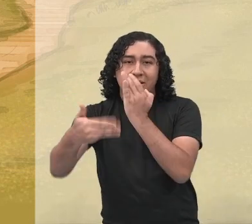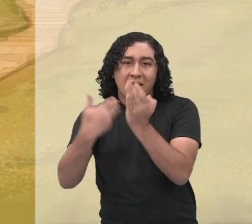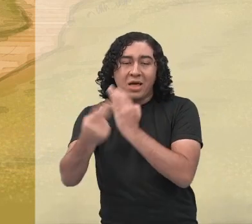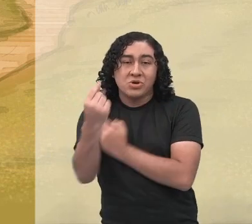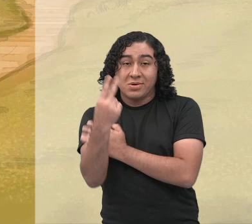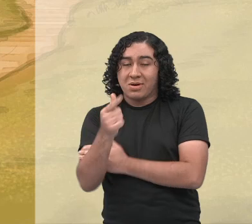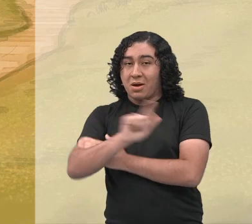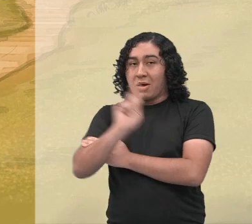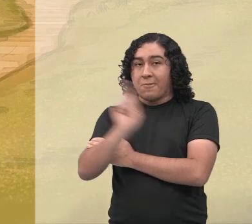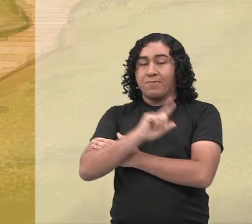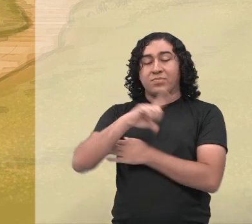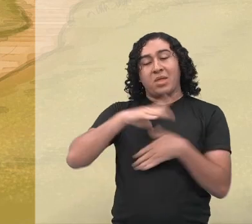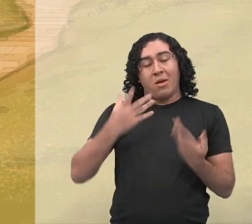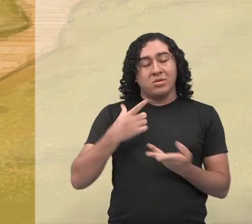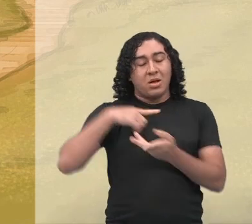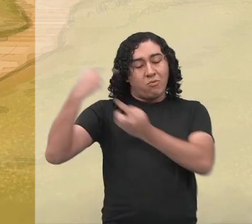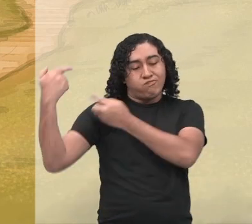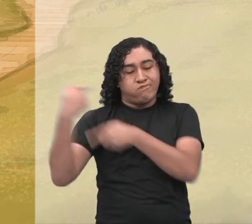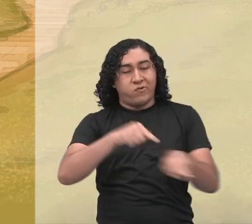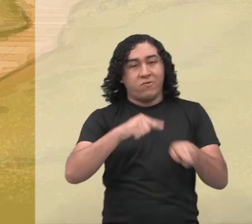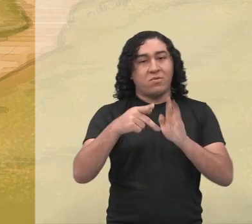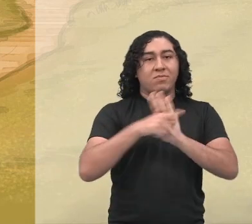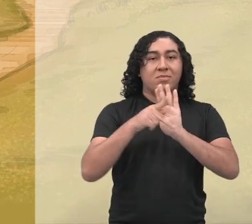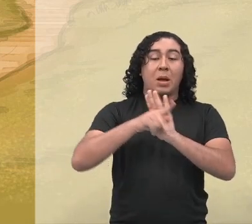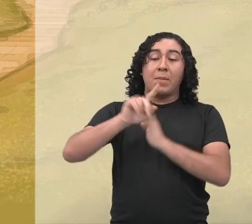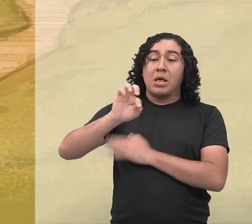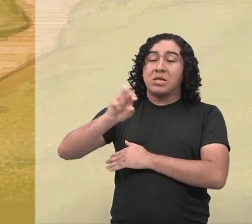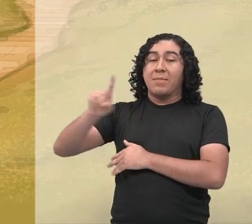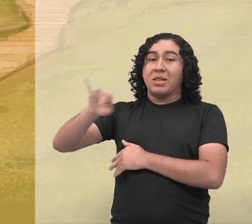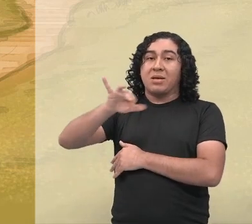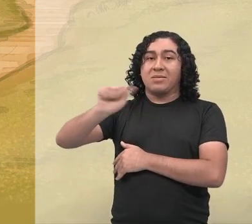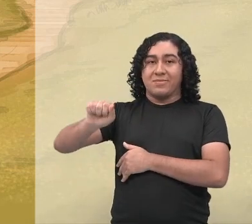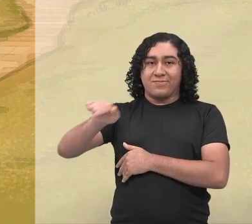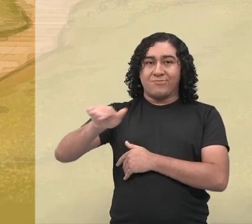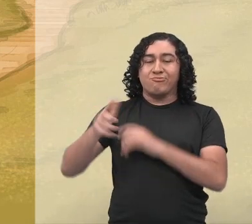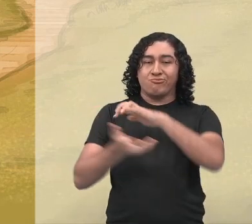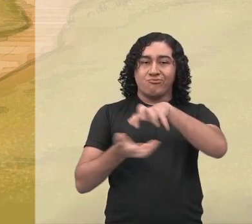eles então revoltam-se ali na Sabinada. Vamos adiante, gente.